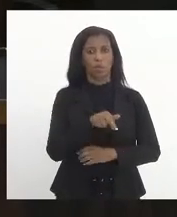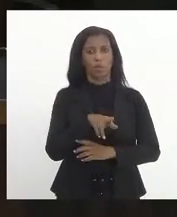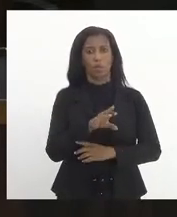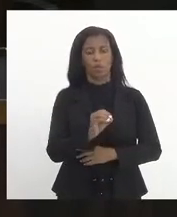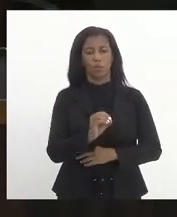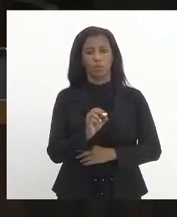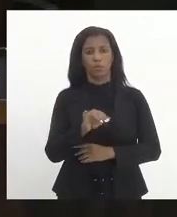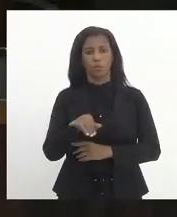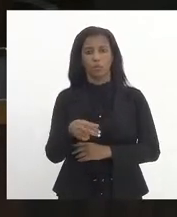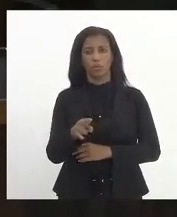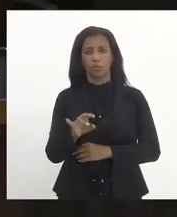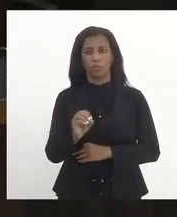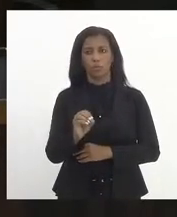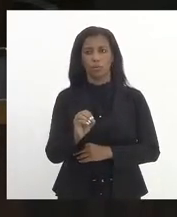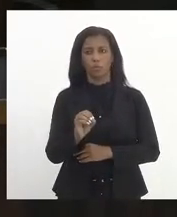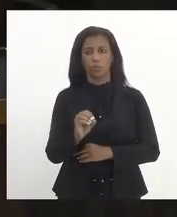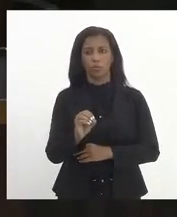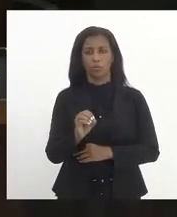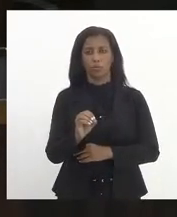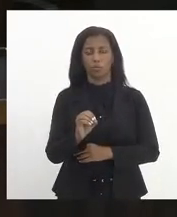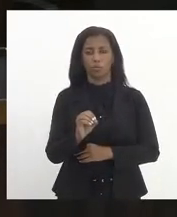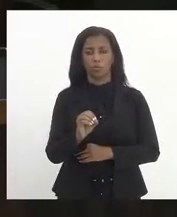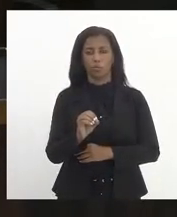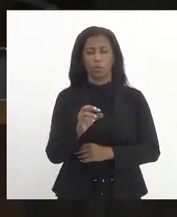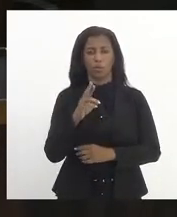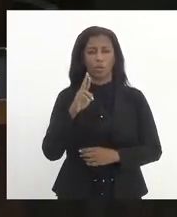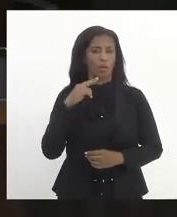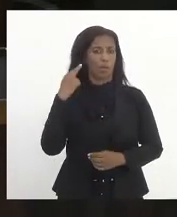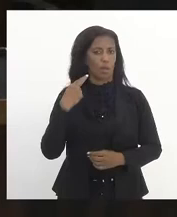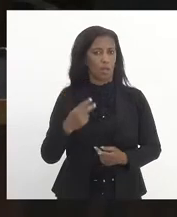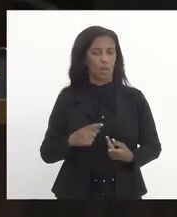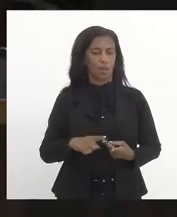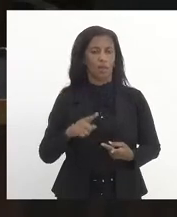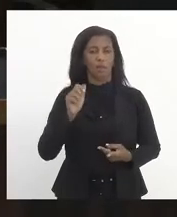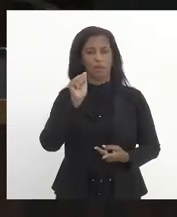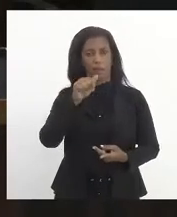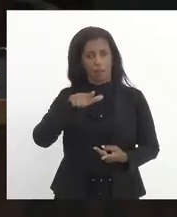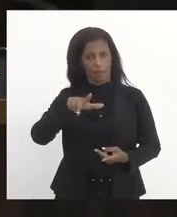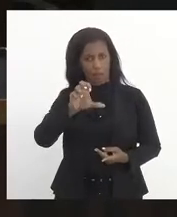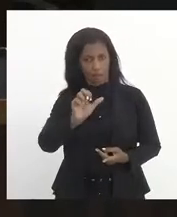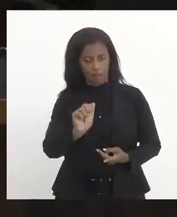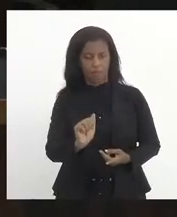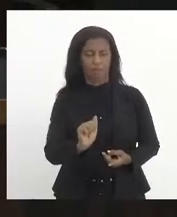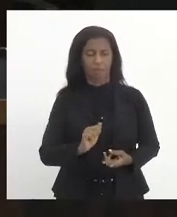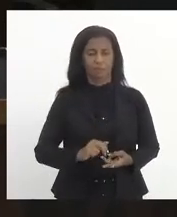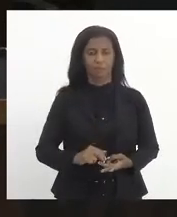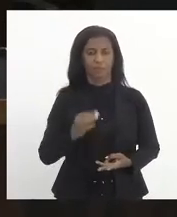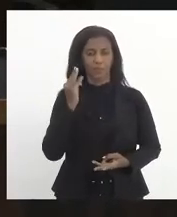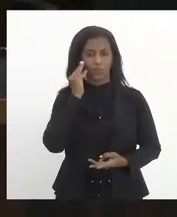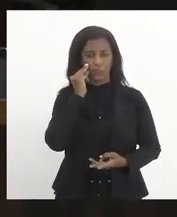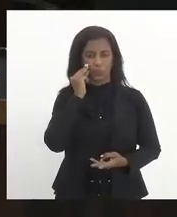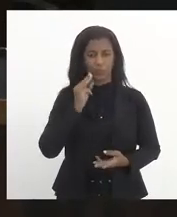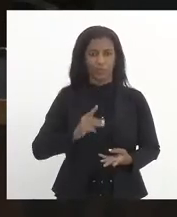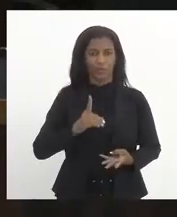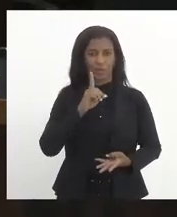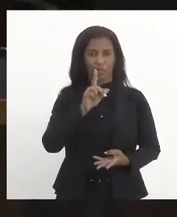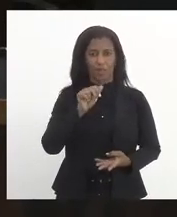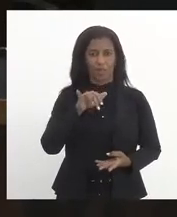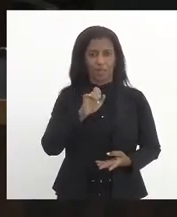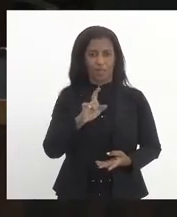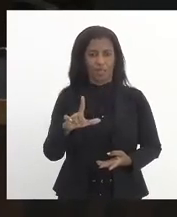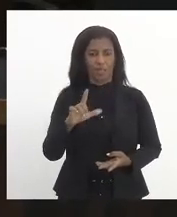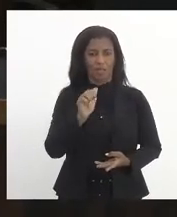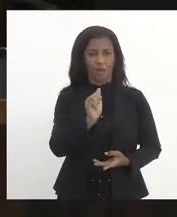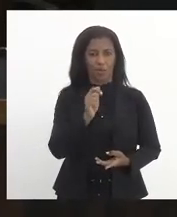Júnior, dos deputados Eurico Júnior, Renata Souza, Alana Passos, Mônica Francisco, Daniel Librelon,